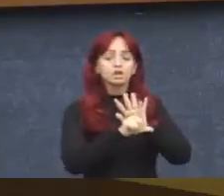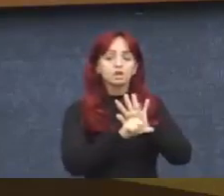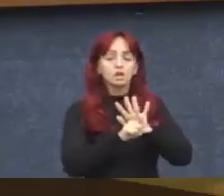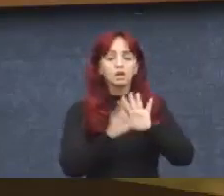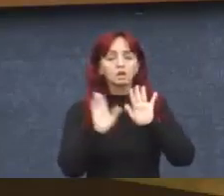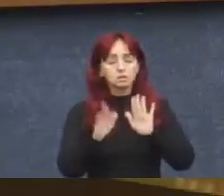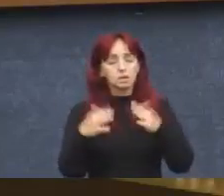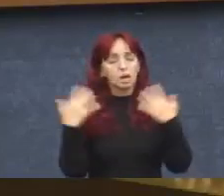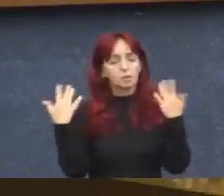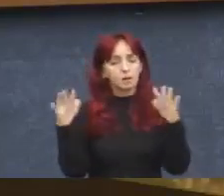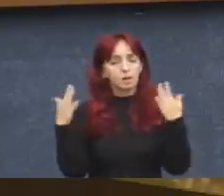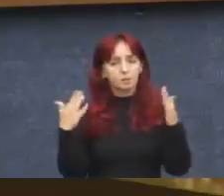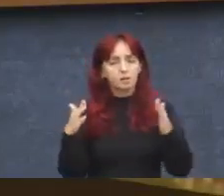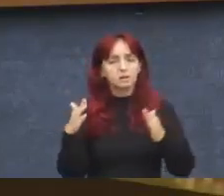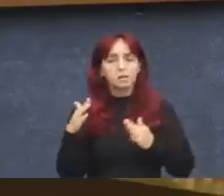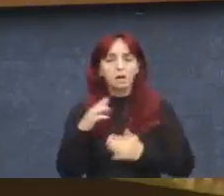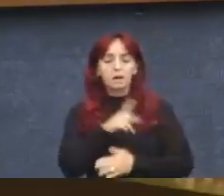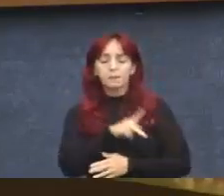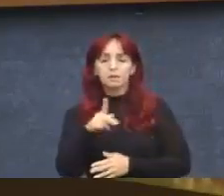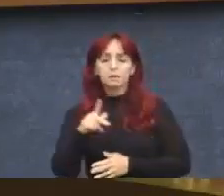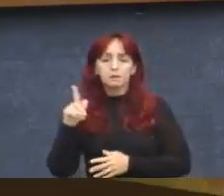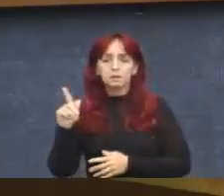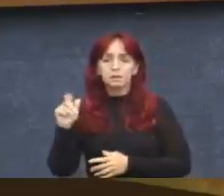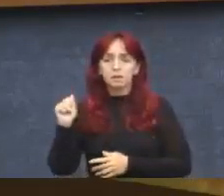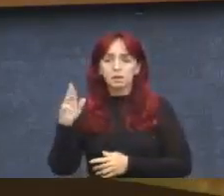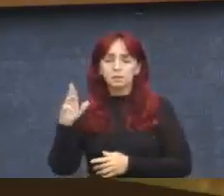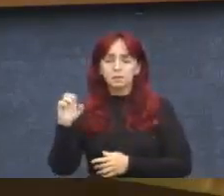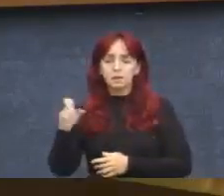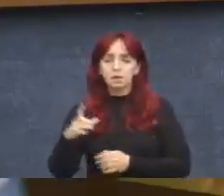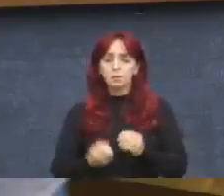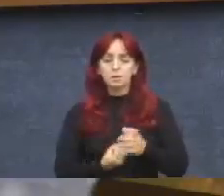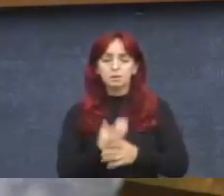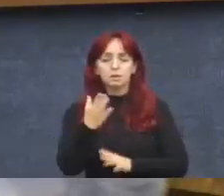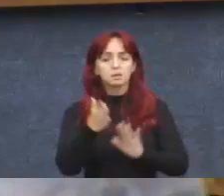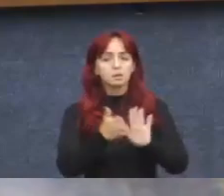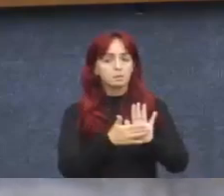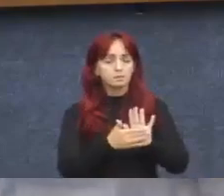os colegas, o presidente Gabriel, pela proposição da matéria.